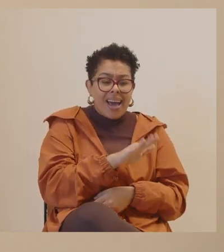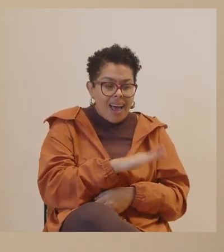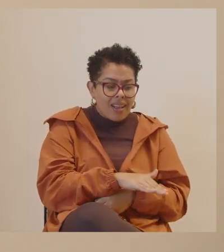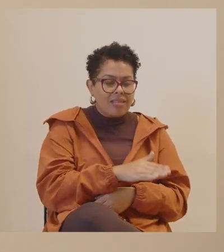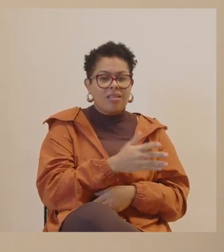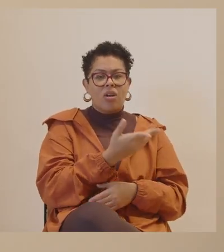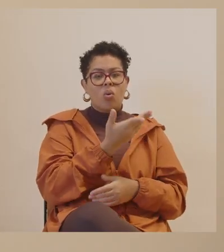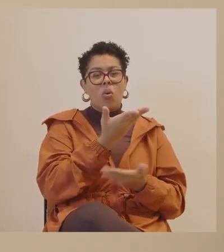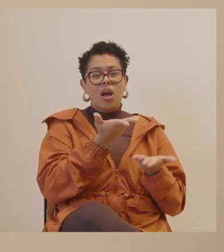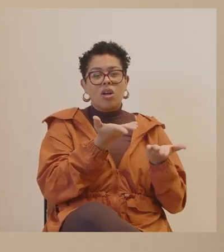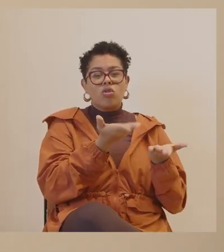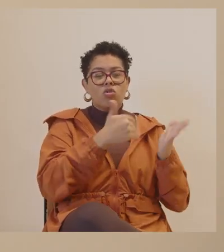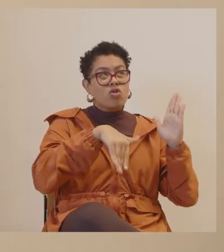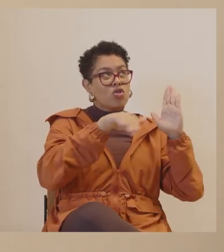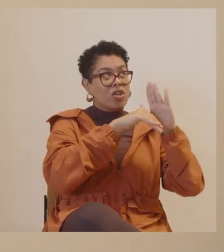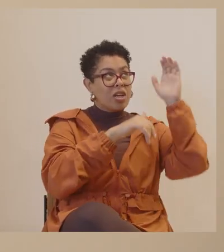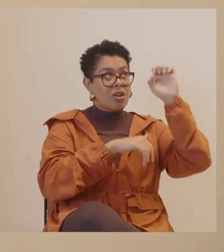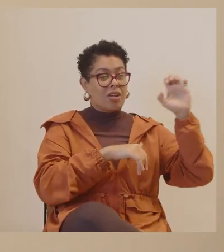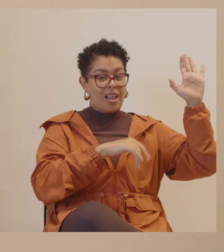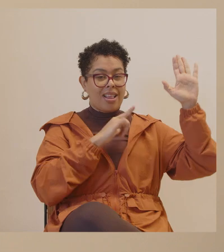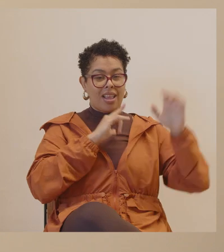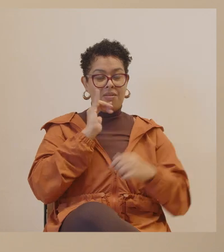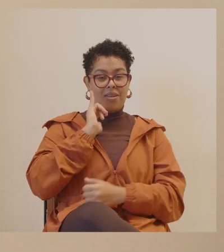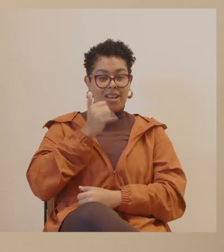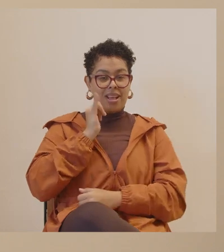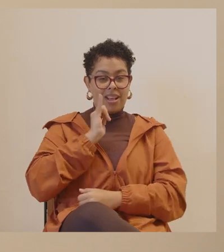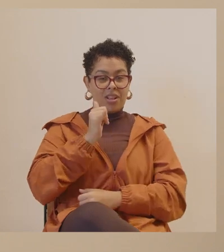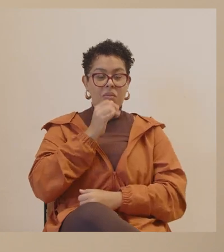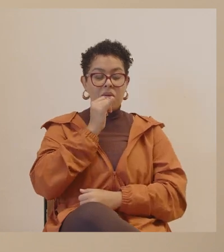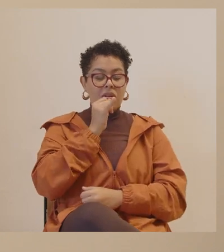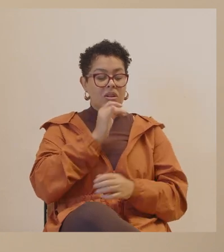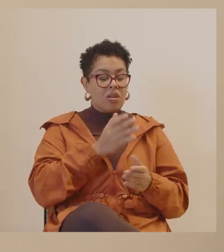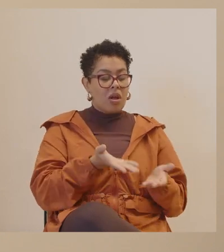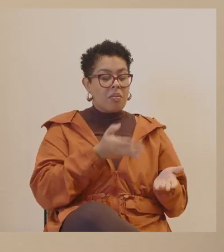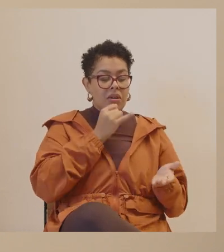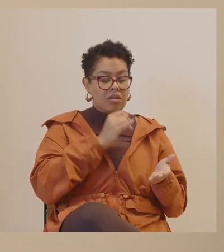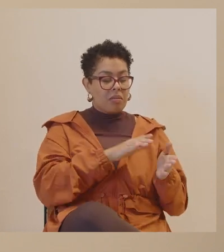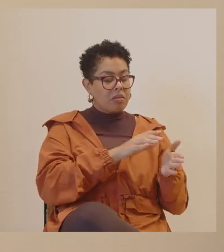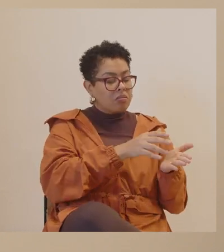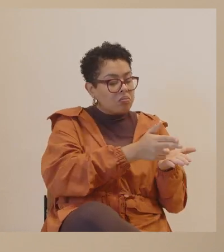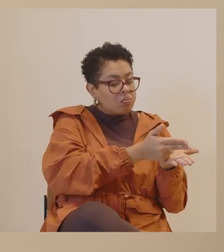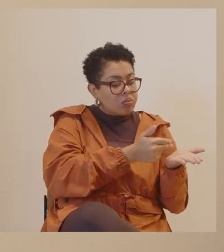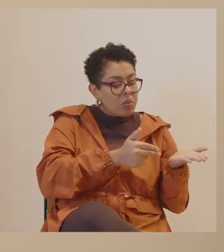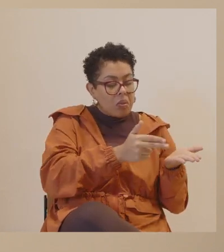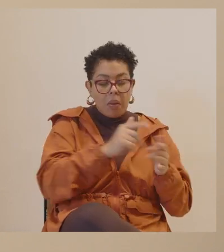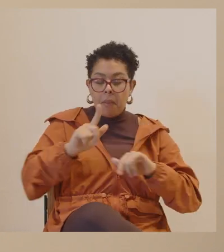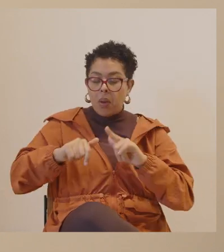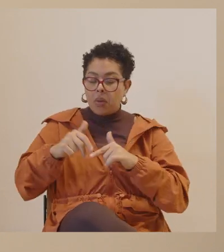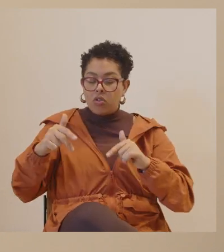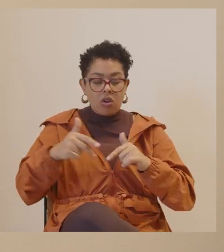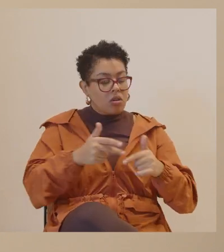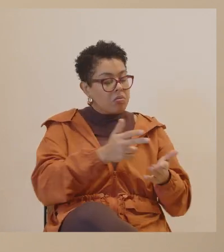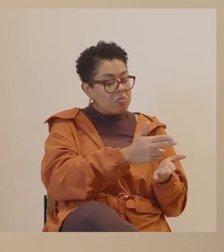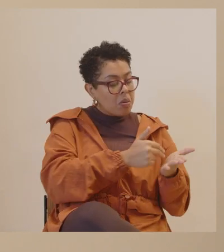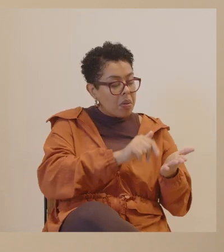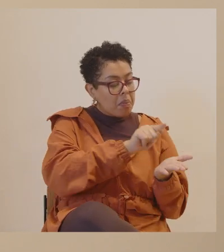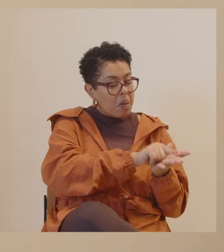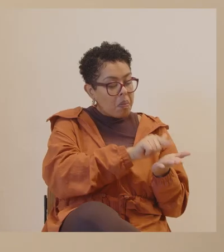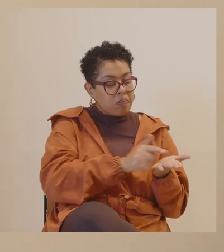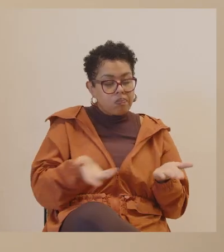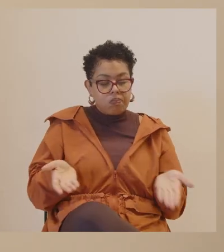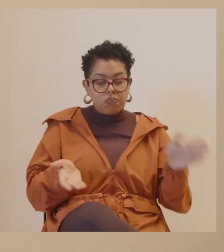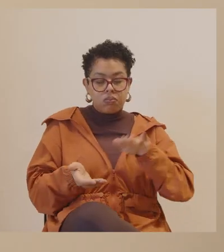Europa. Existe essa lenda, inclusive, de que elas chegavam embalando produtos comerciais, porque ela tinha a ver com esse contexto